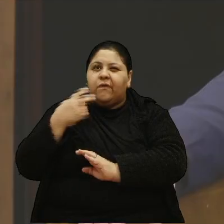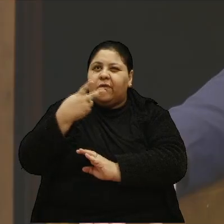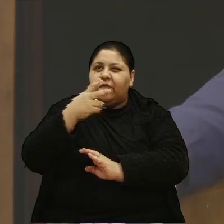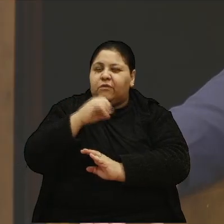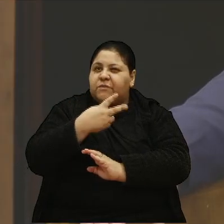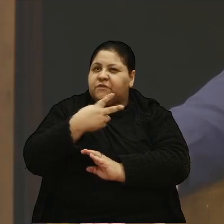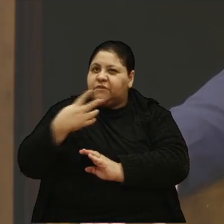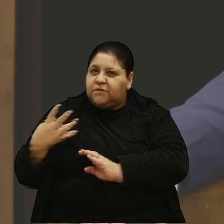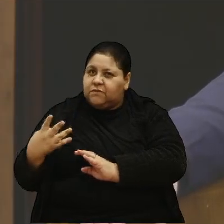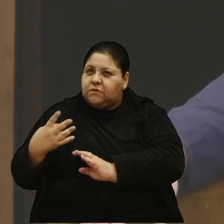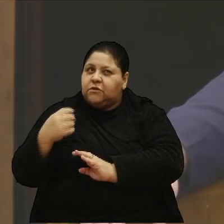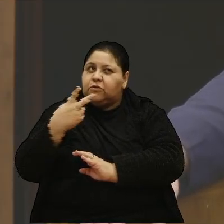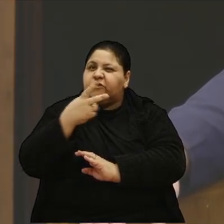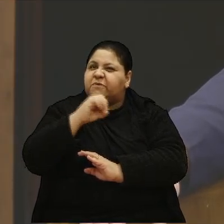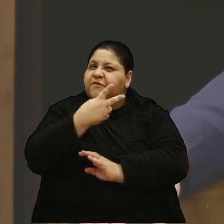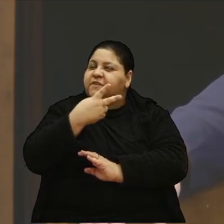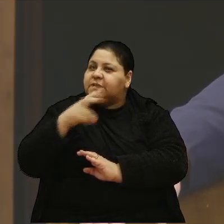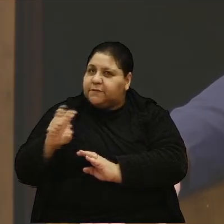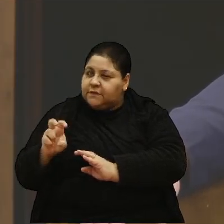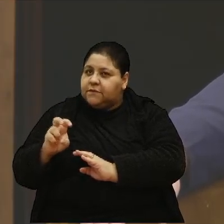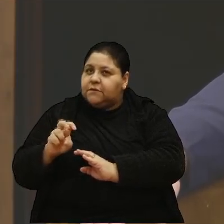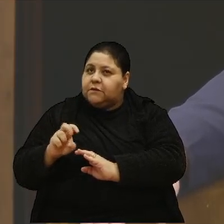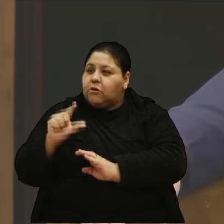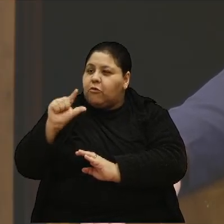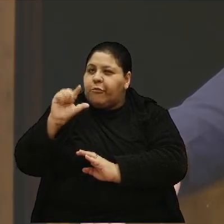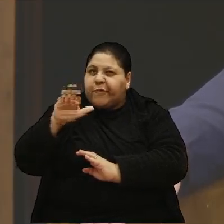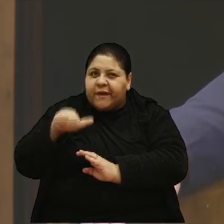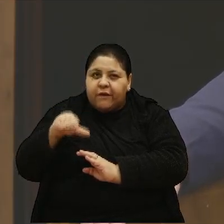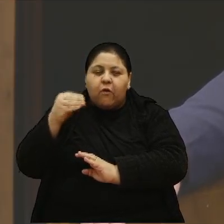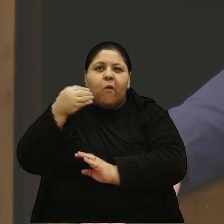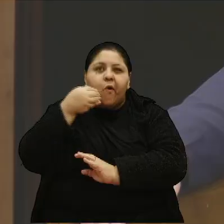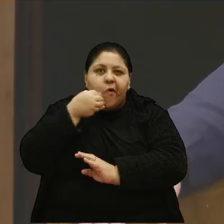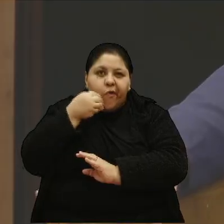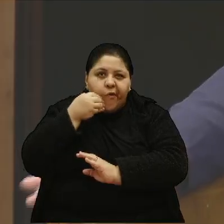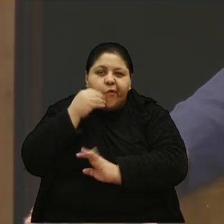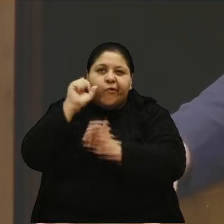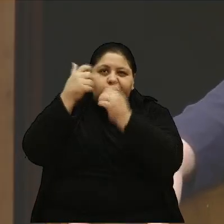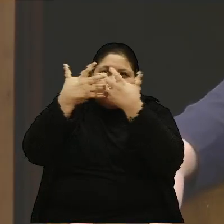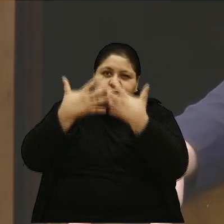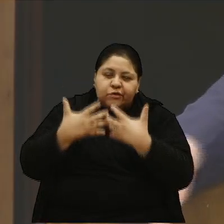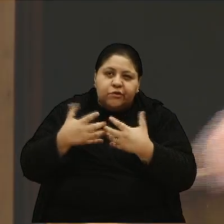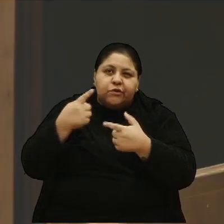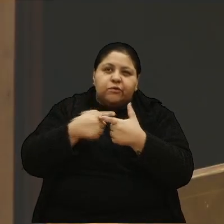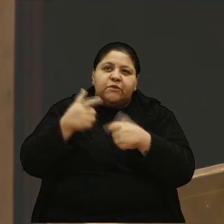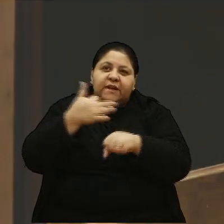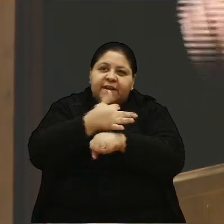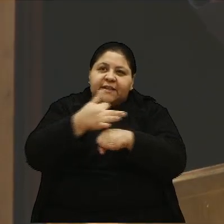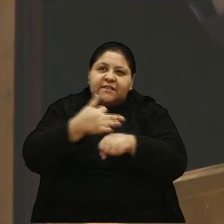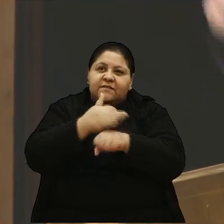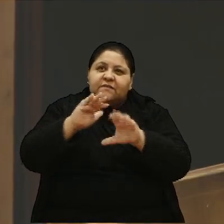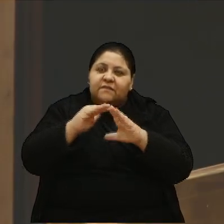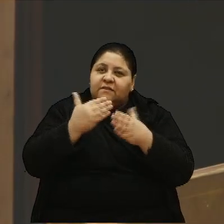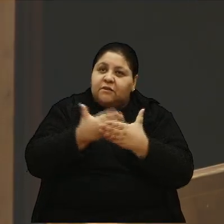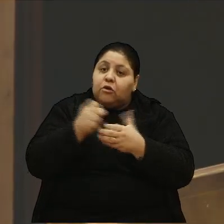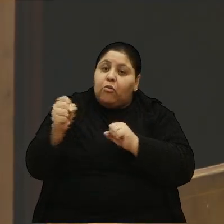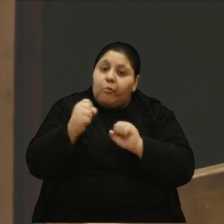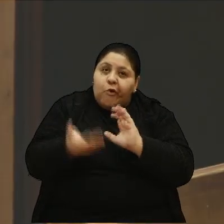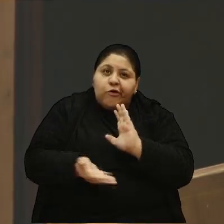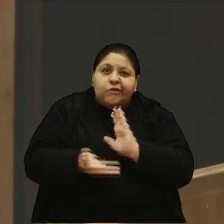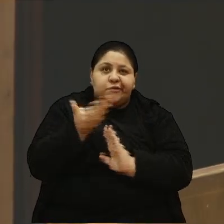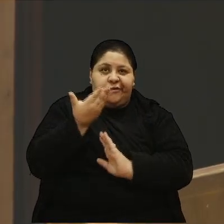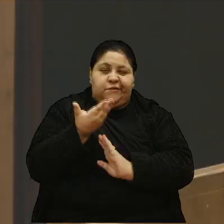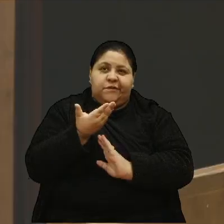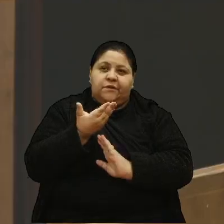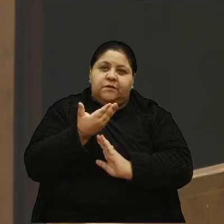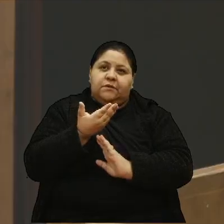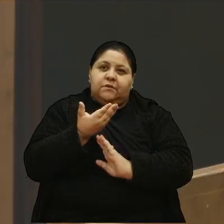estou enganado, ou 25, baixíssimo. E aí, claro, né, nos explicaram em razão das férias escolares. Então, a tendência é que isso aumente. Então, quando a gente vai